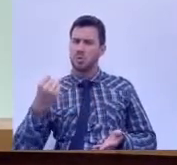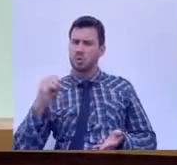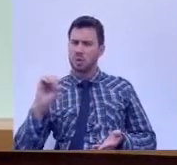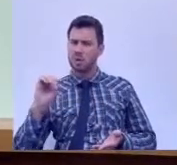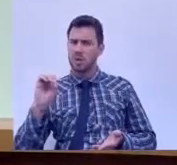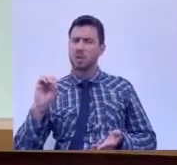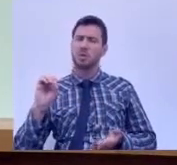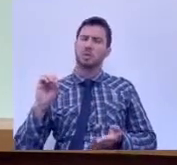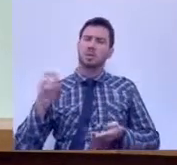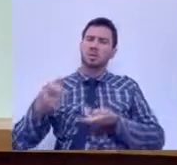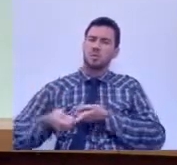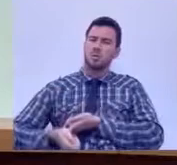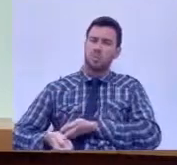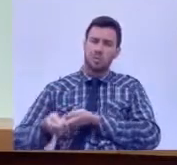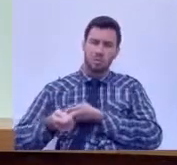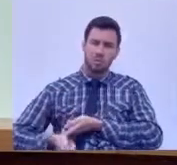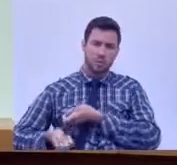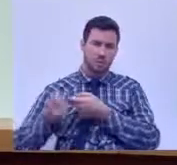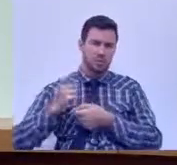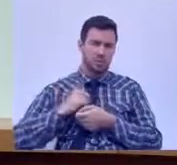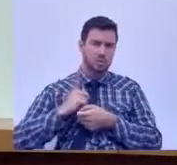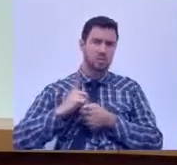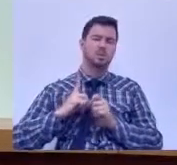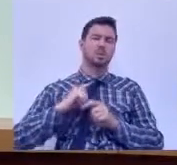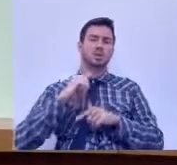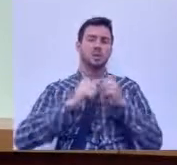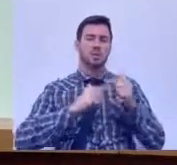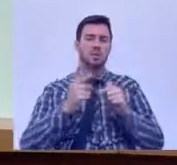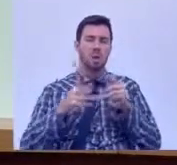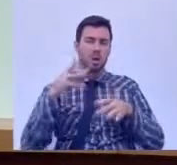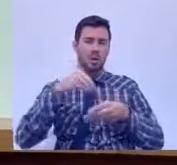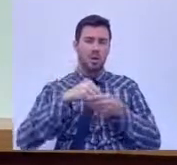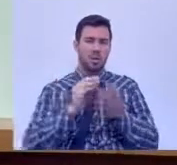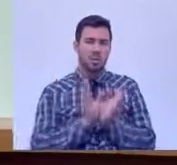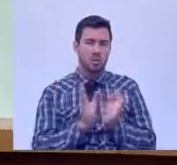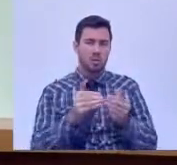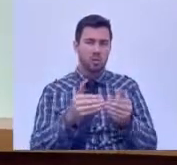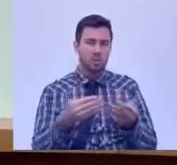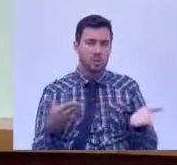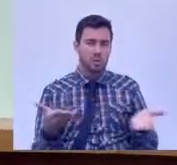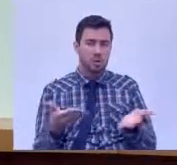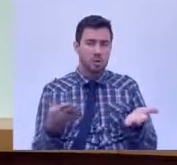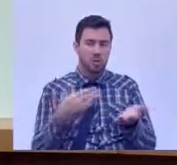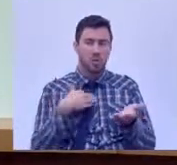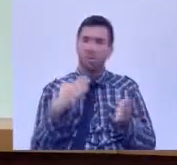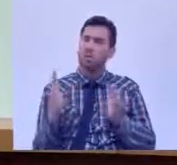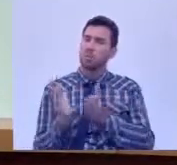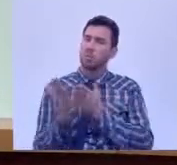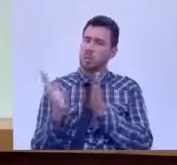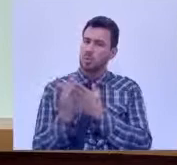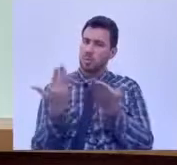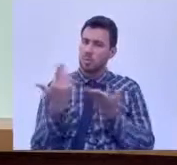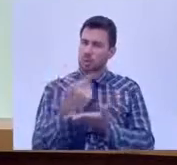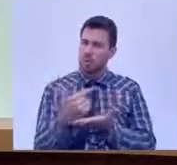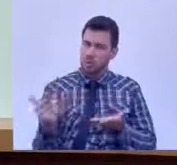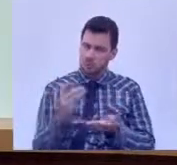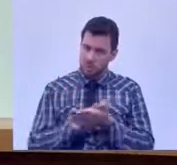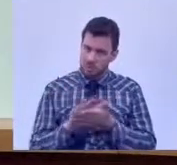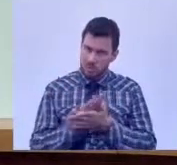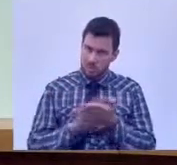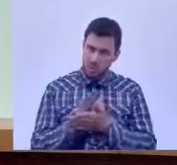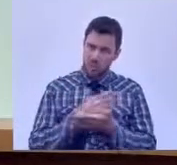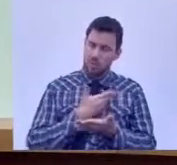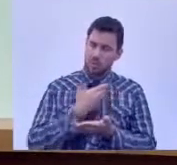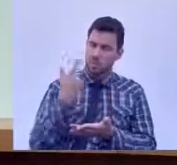coveiros exercendo cargo em comissão. E agora o pobre, coitado, que não tem um amigo, não é amigo do